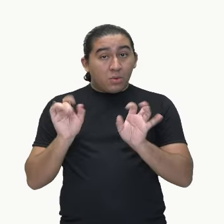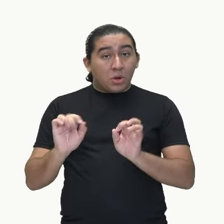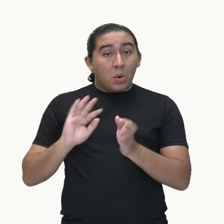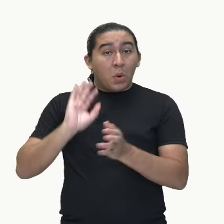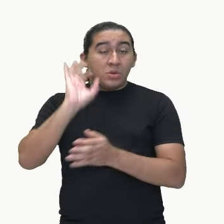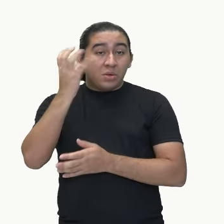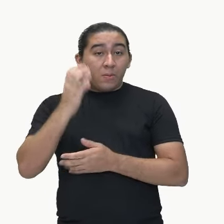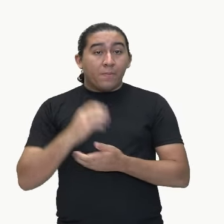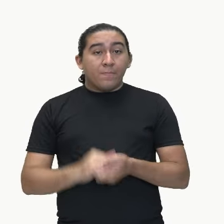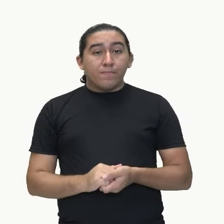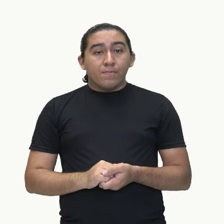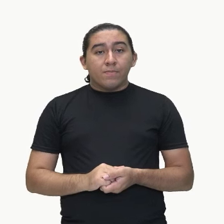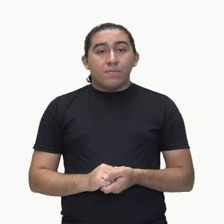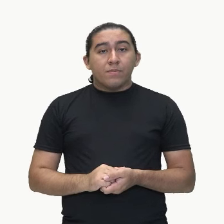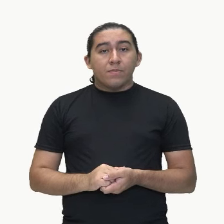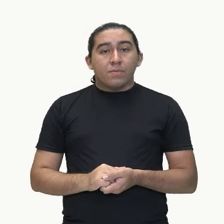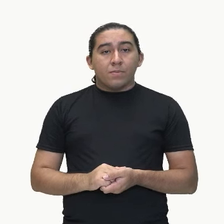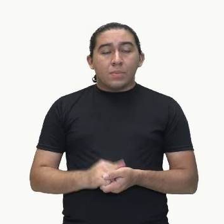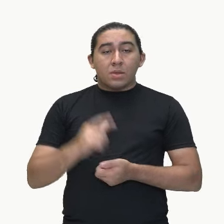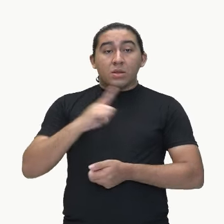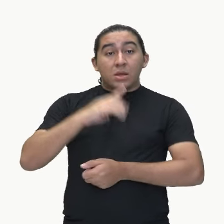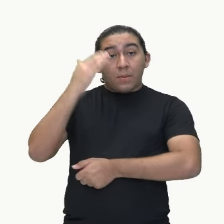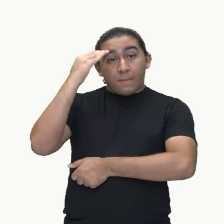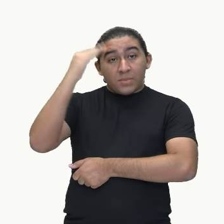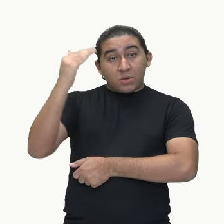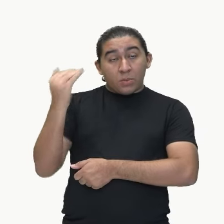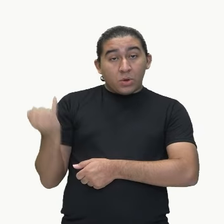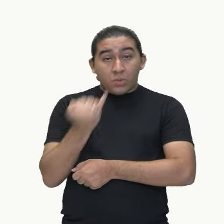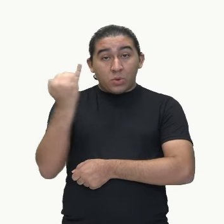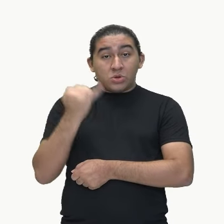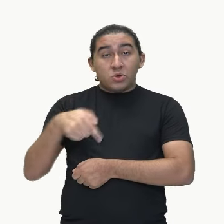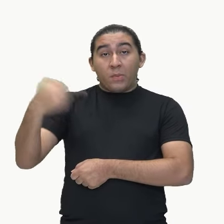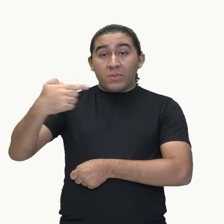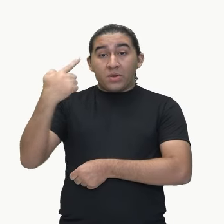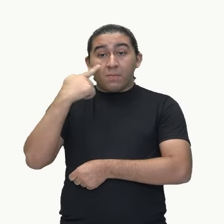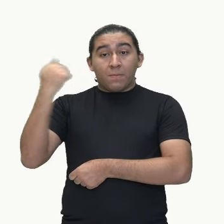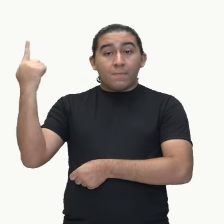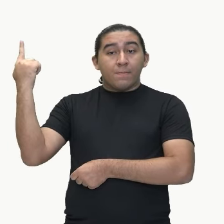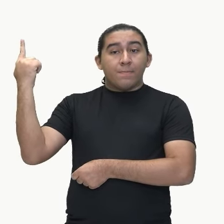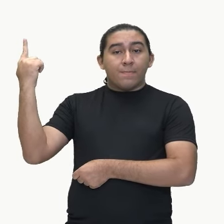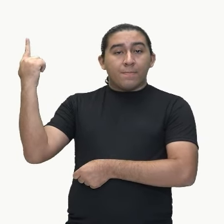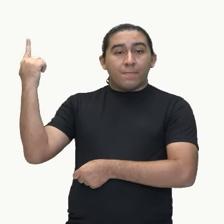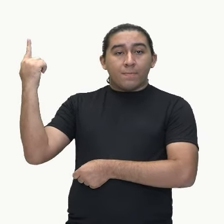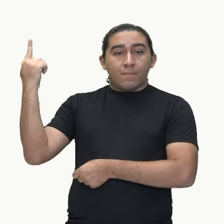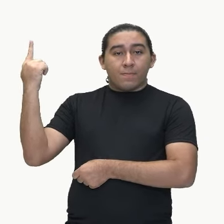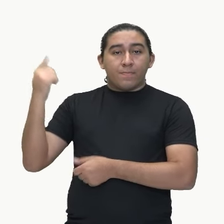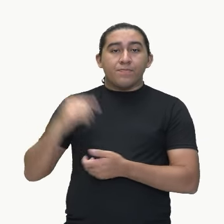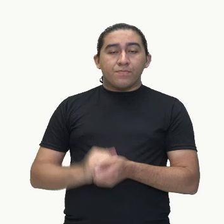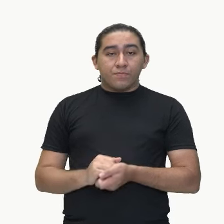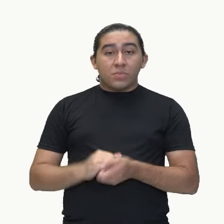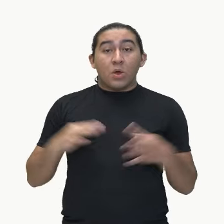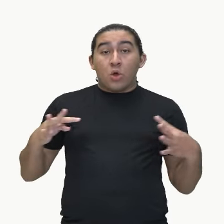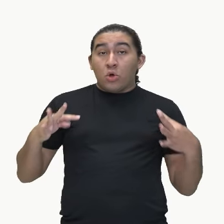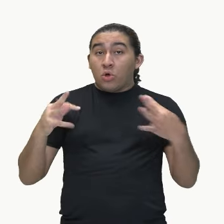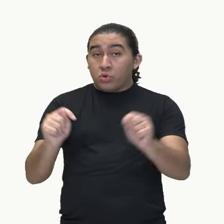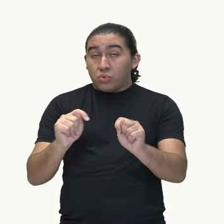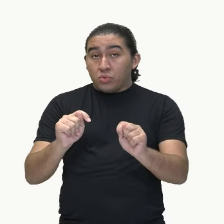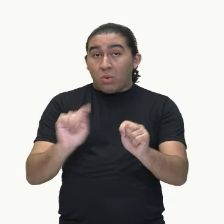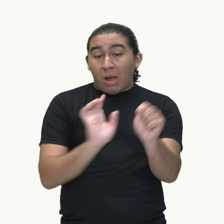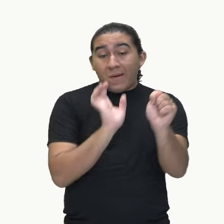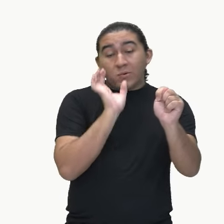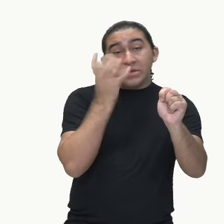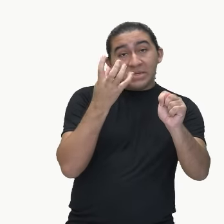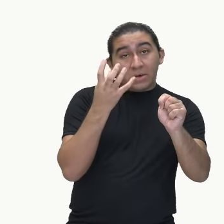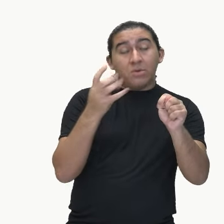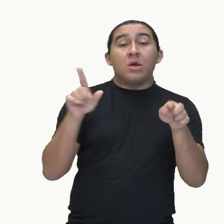aí? Um princípio muito importante é o da causalidade, ou seja, tudo